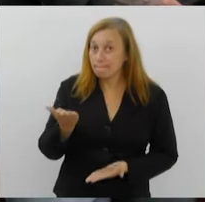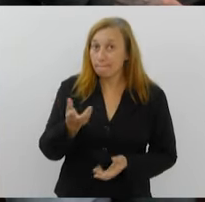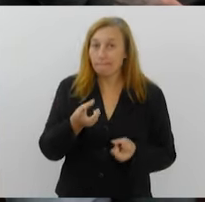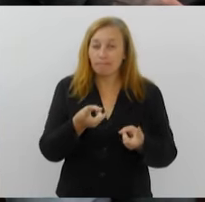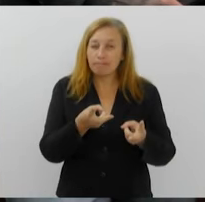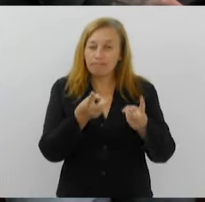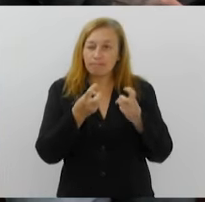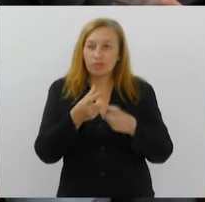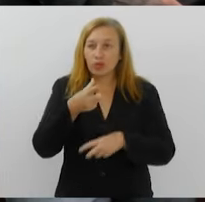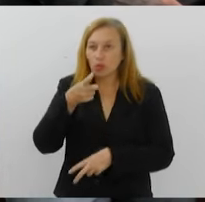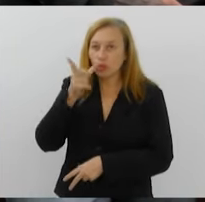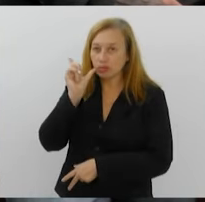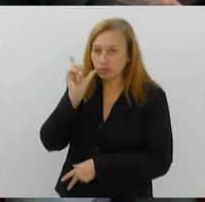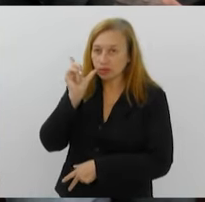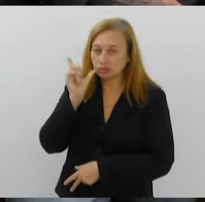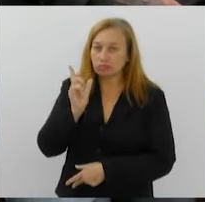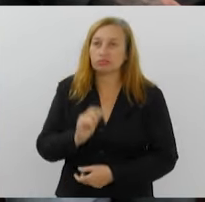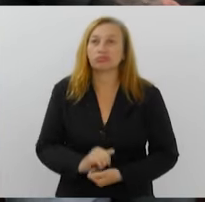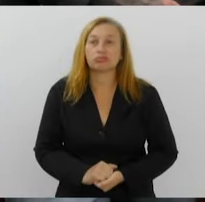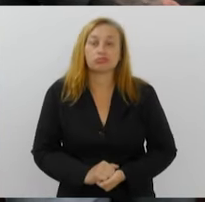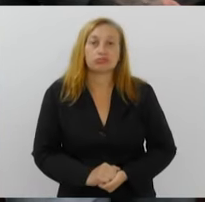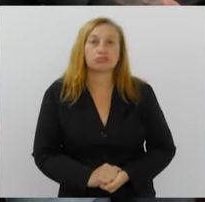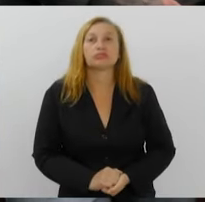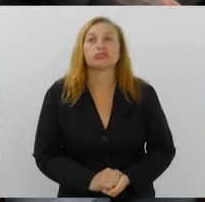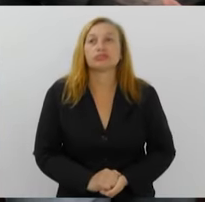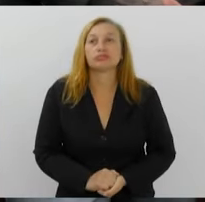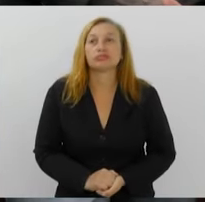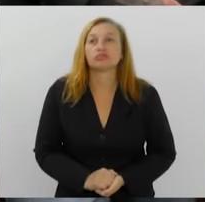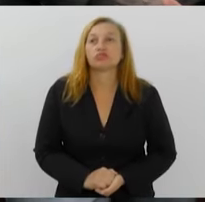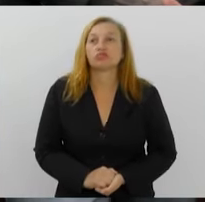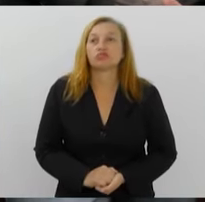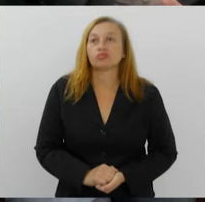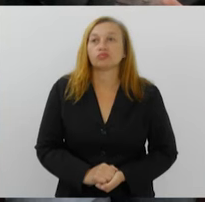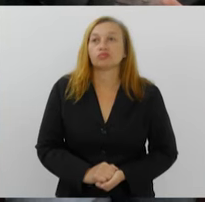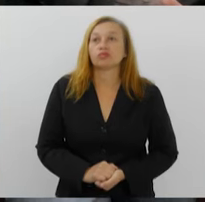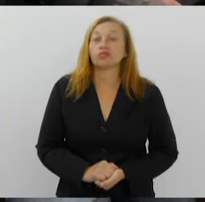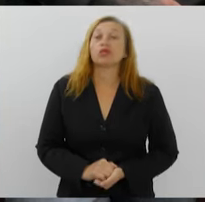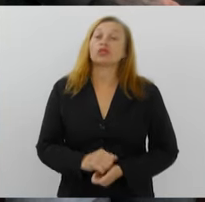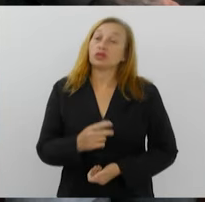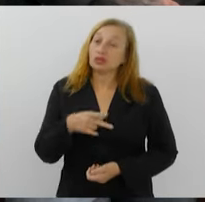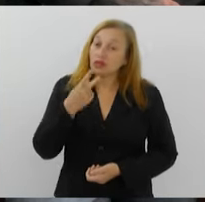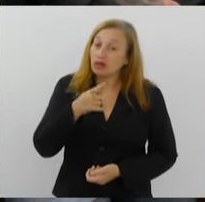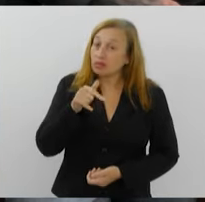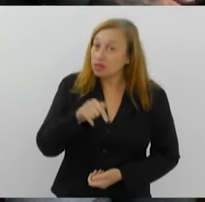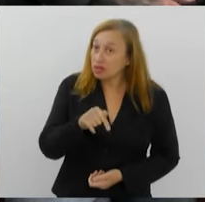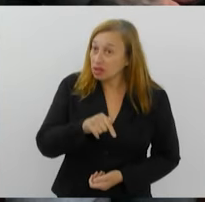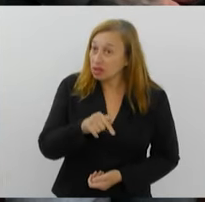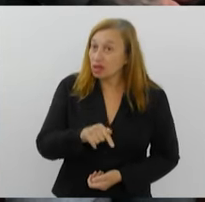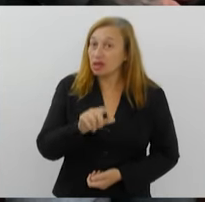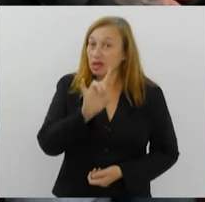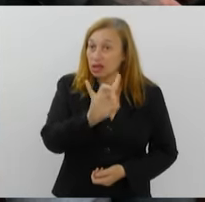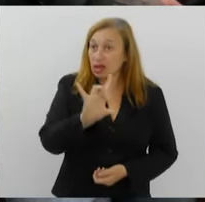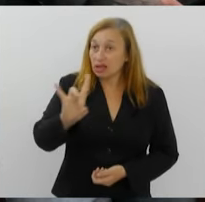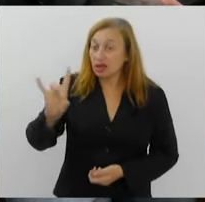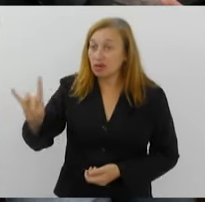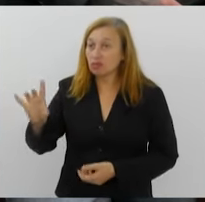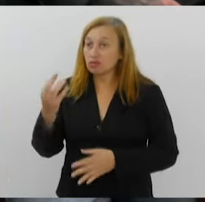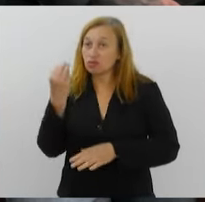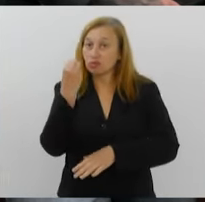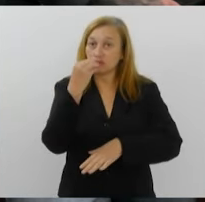ontem, em primeiro lugar, a lamentação que fizemos aqui, manifestamos cada um nas suas redes